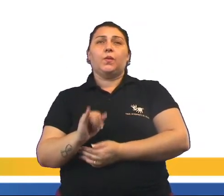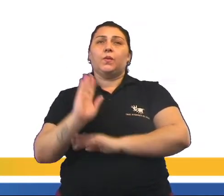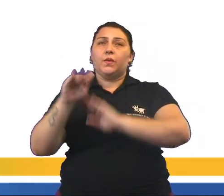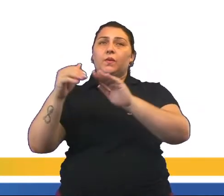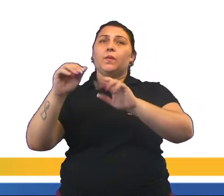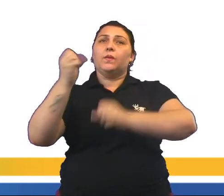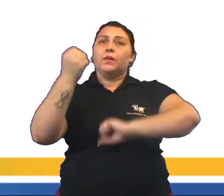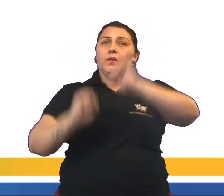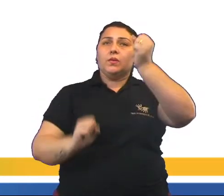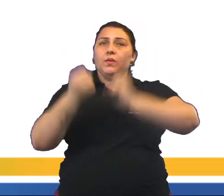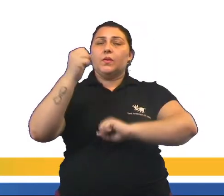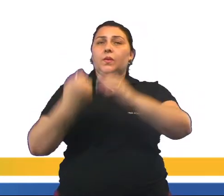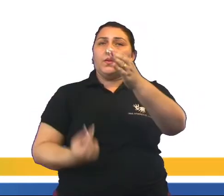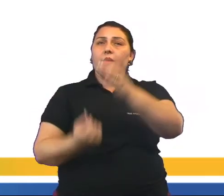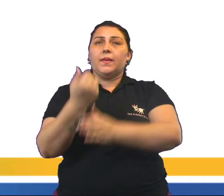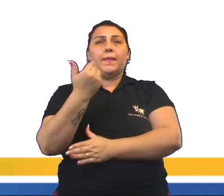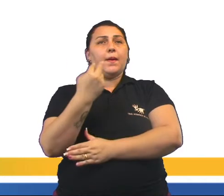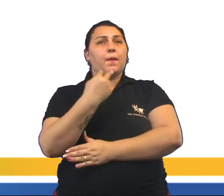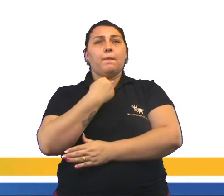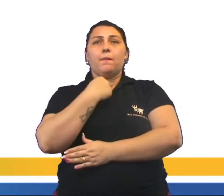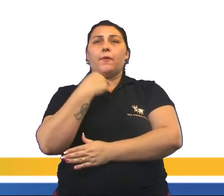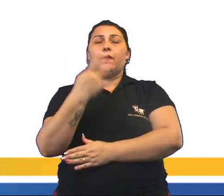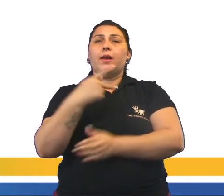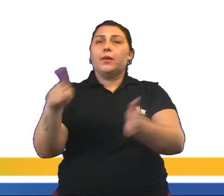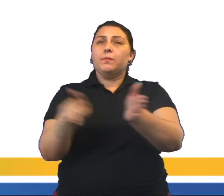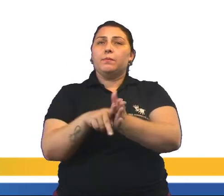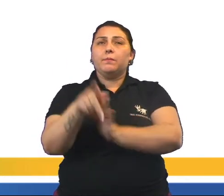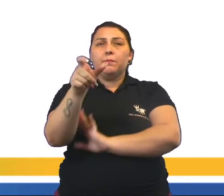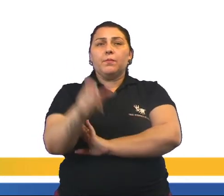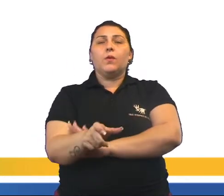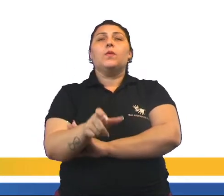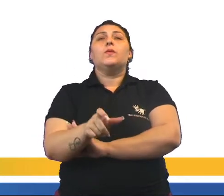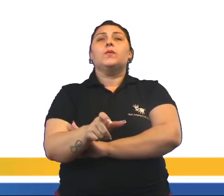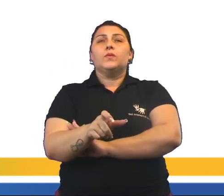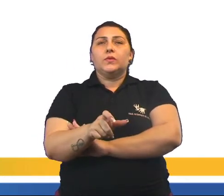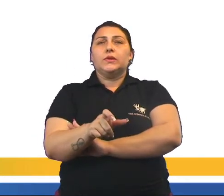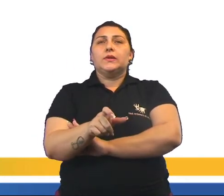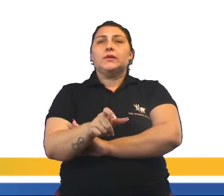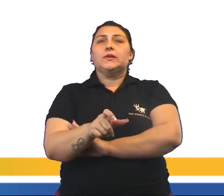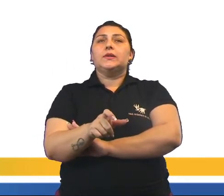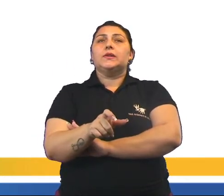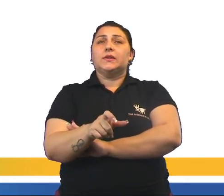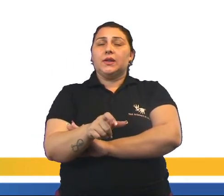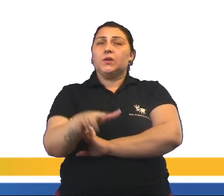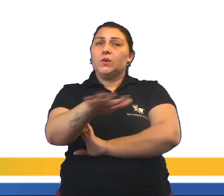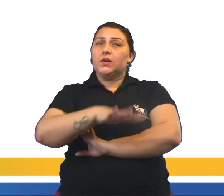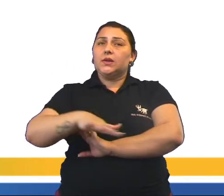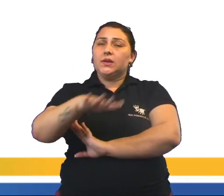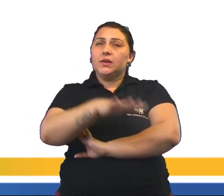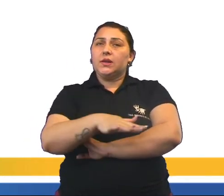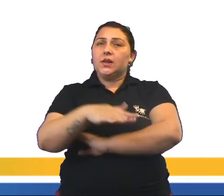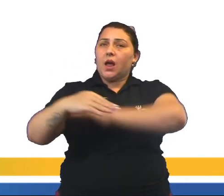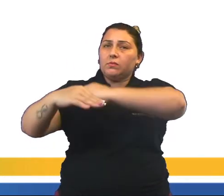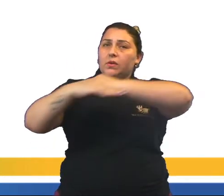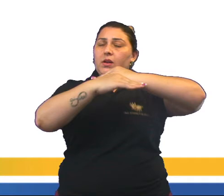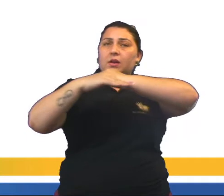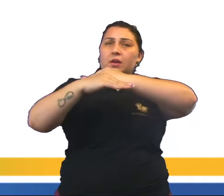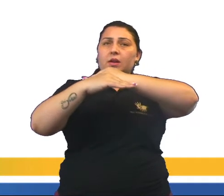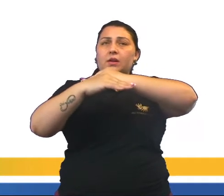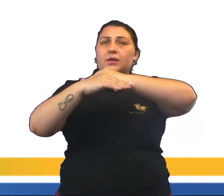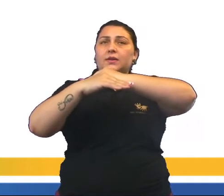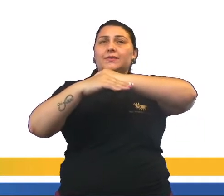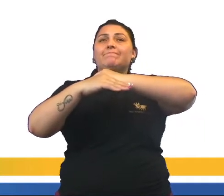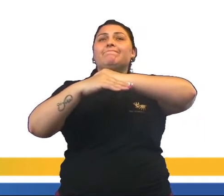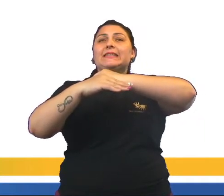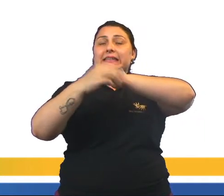desenvolvimento industrial capitalista não pode dizer de si mesmo, é que seja socialmente justo, como eu citei, não há isto,